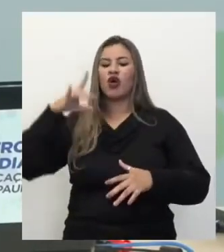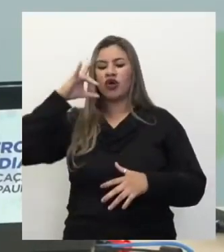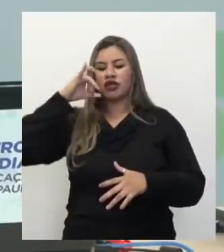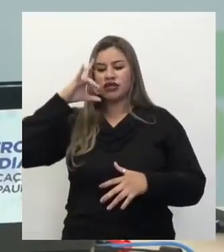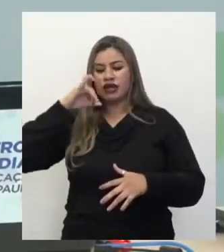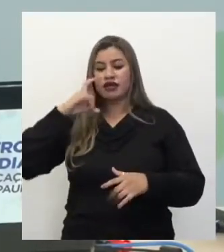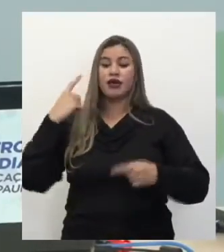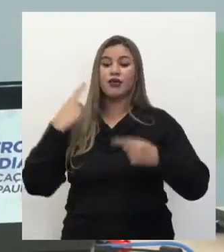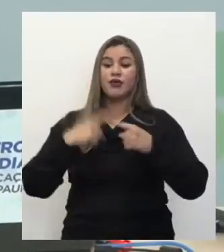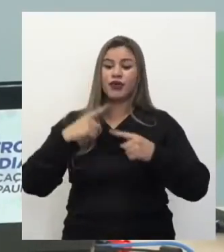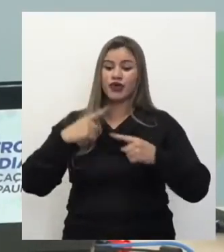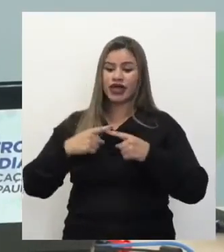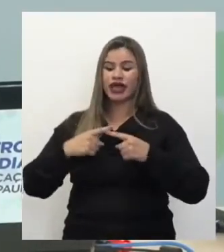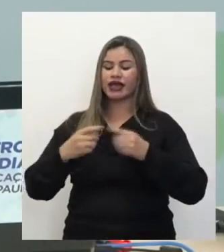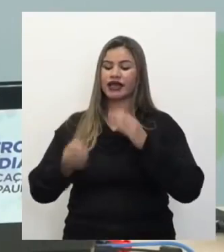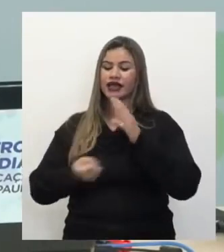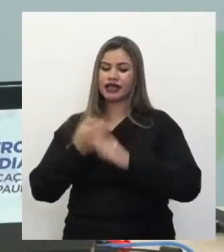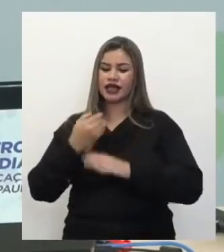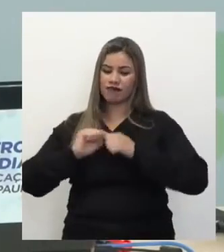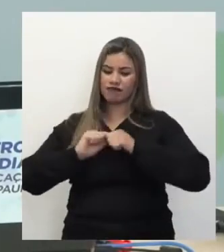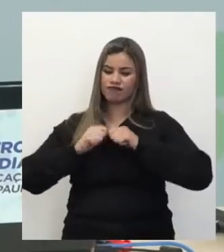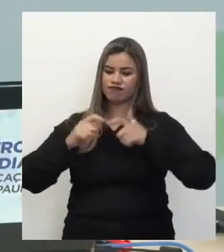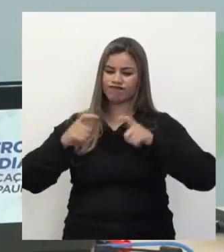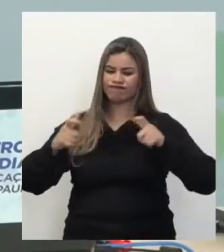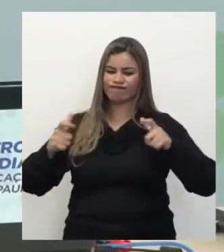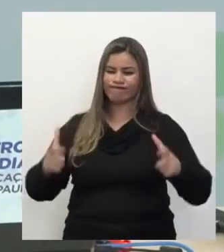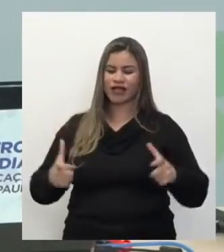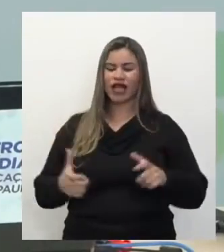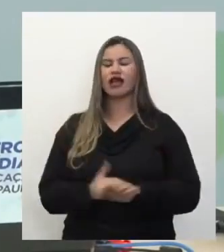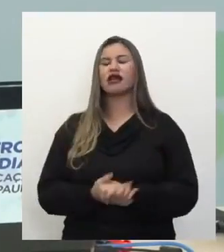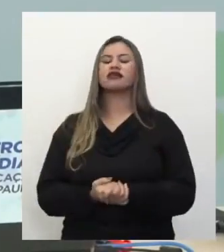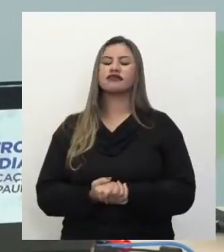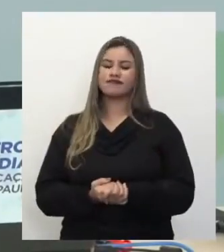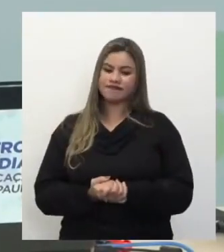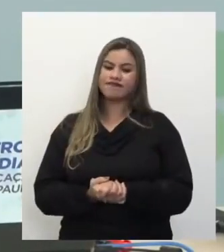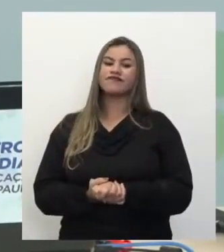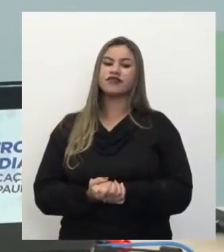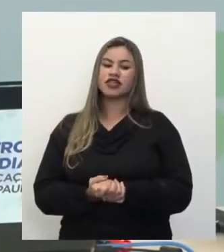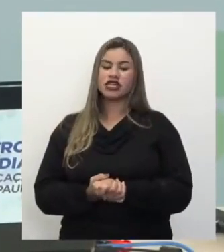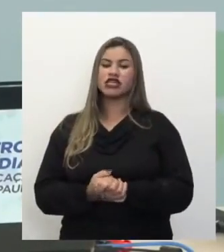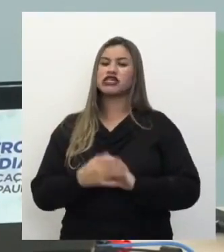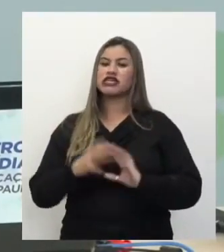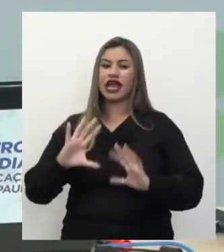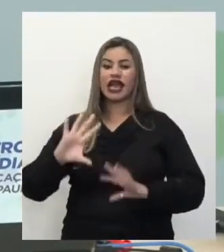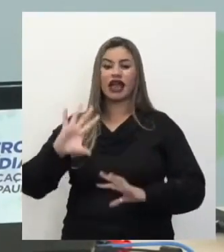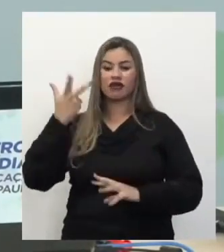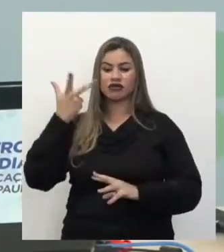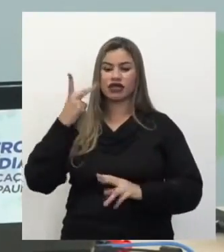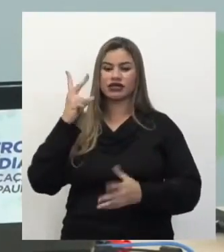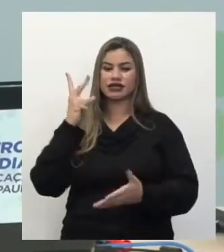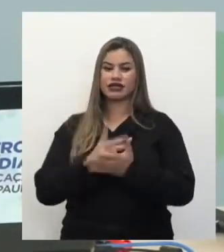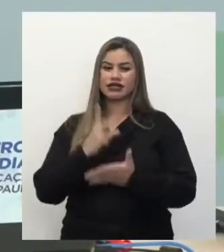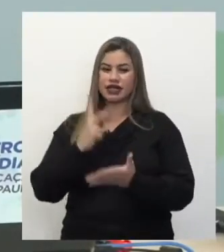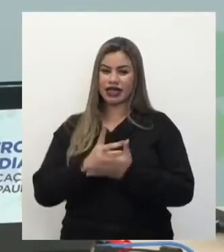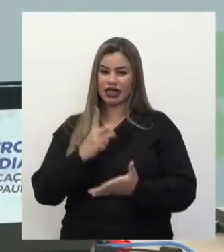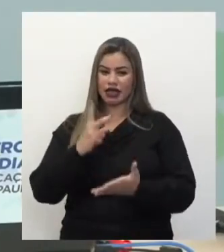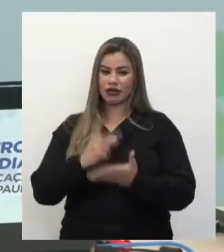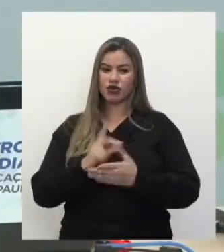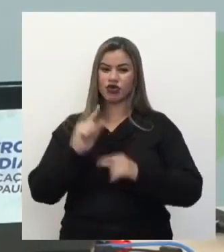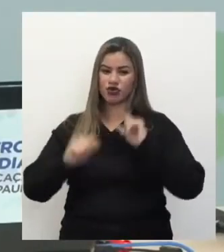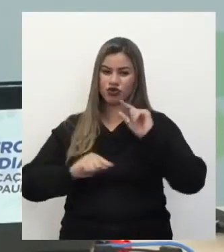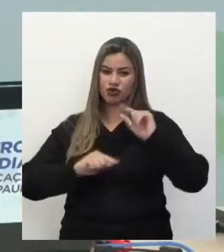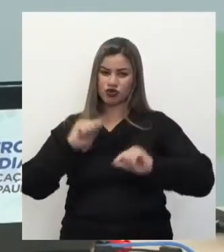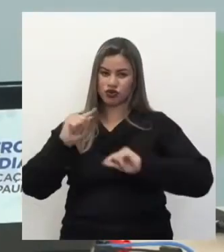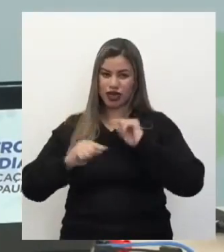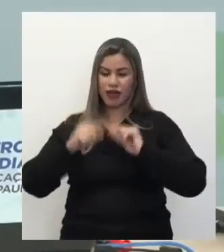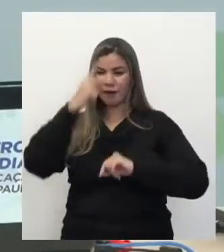criaram páginas e esse movimento cresceu. E toda vez que vem à tona um caso de assassinato a pessoas